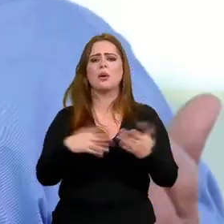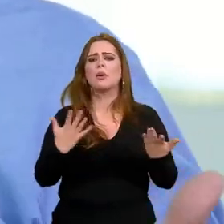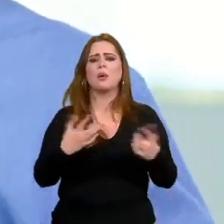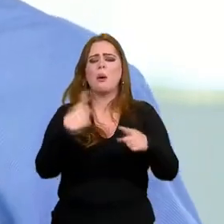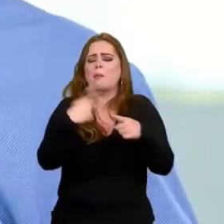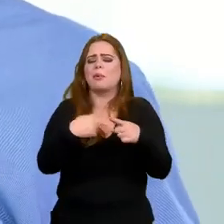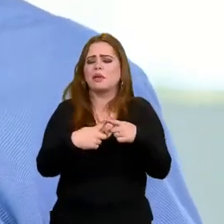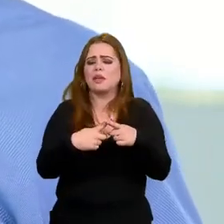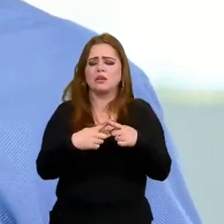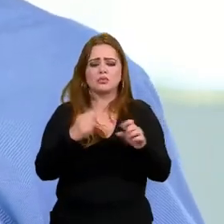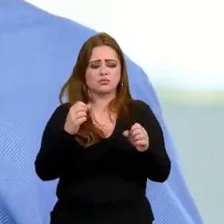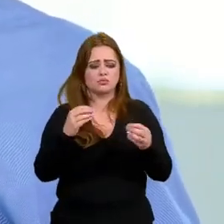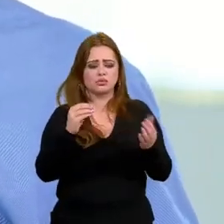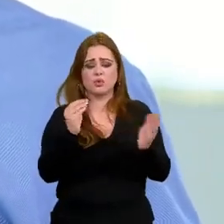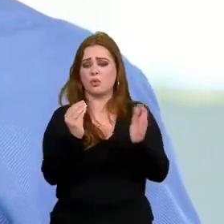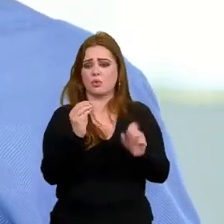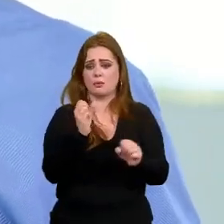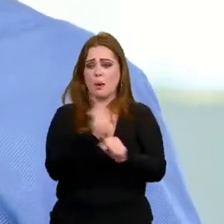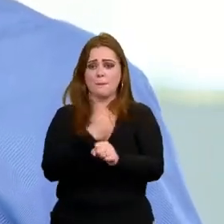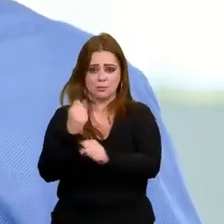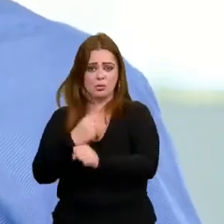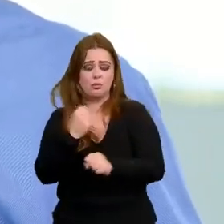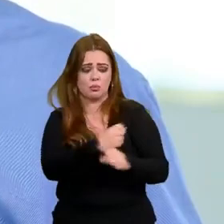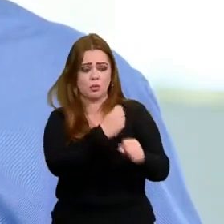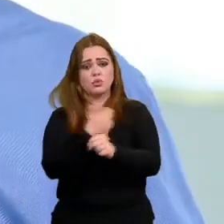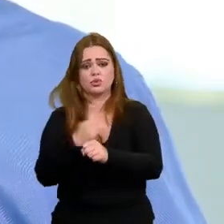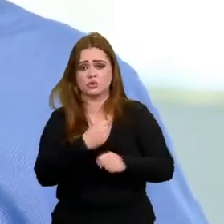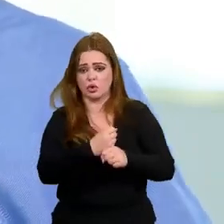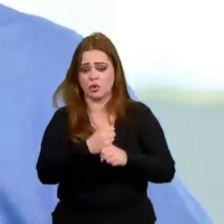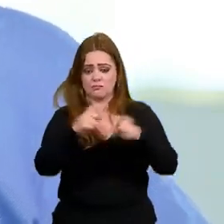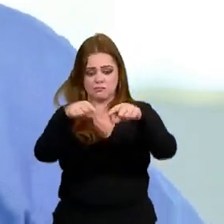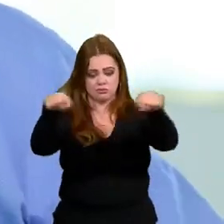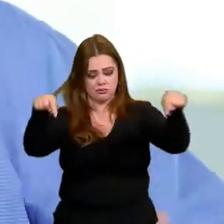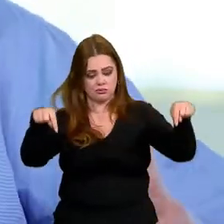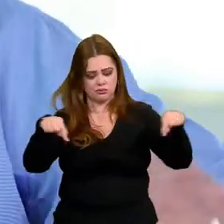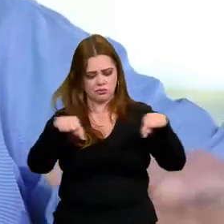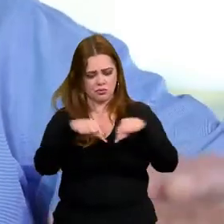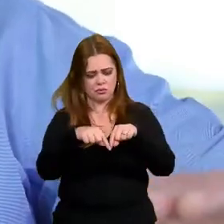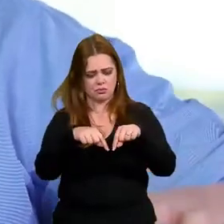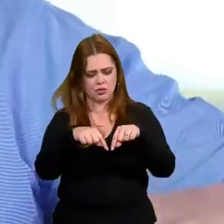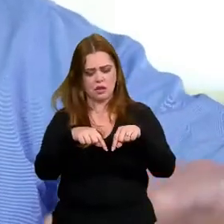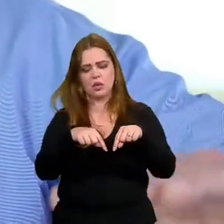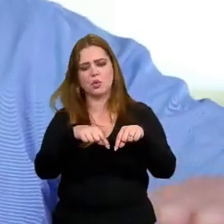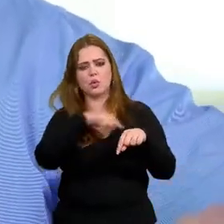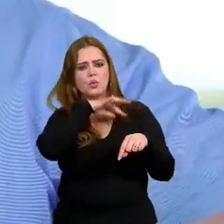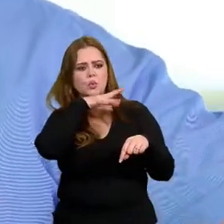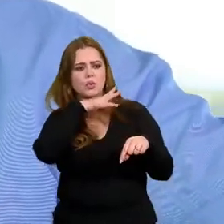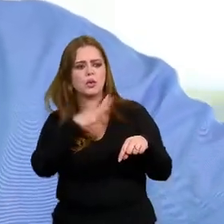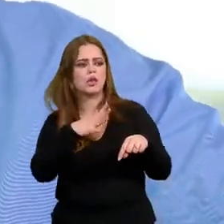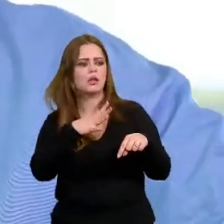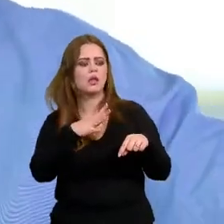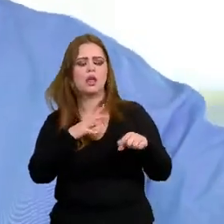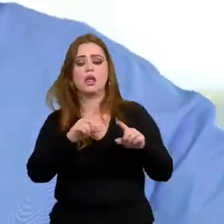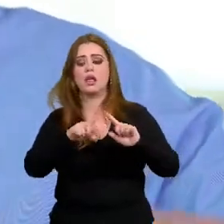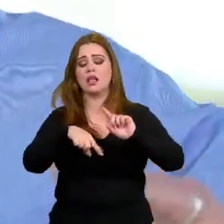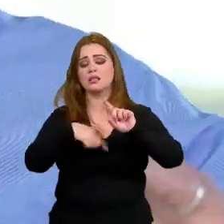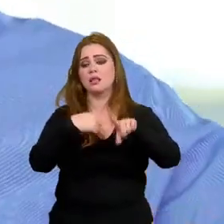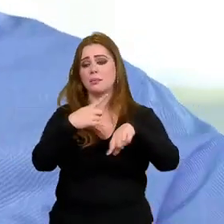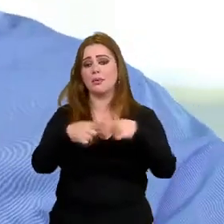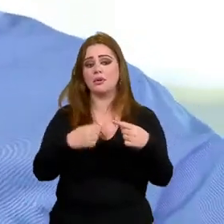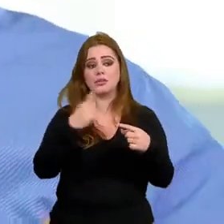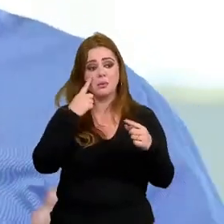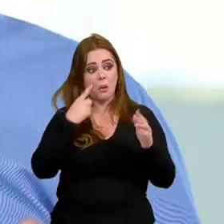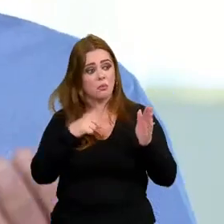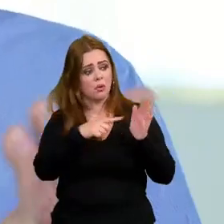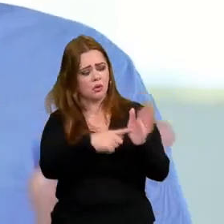uma prateleira de projeto de terras improdutivas? Uhum. Faz um convênio com a Secretaria dos Estados, que cuida da terra,